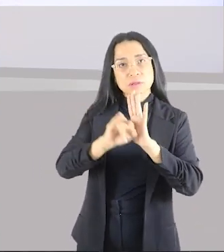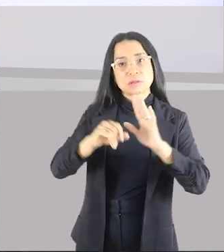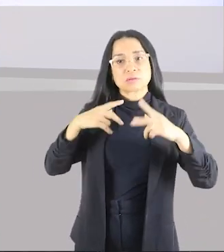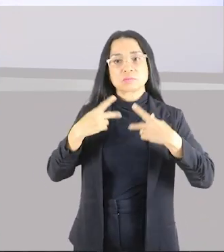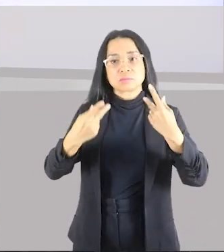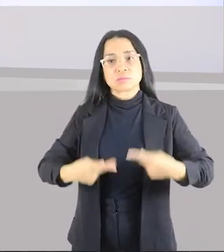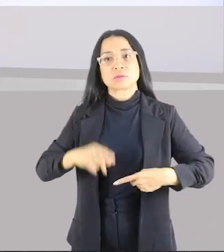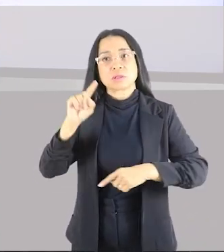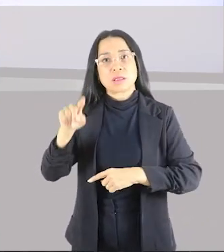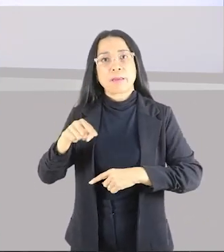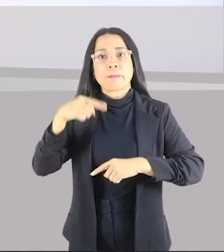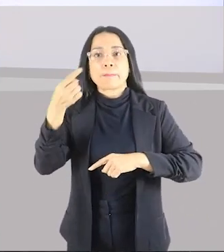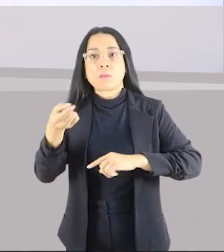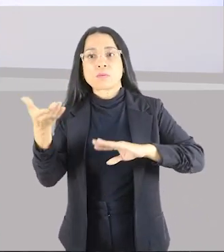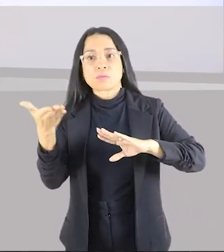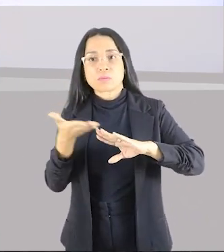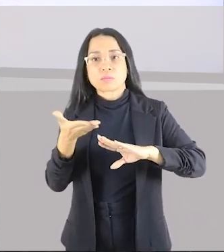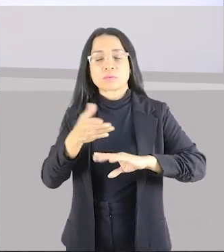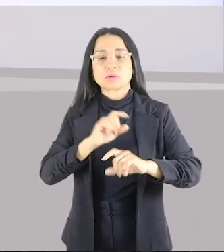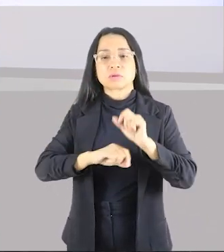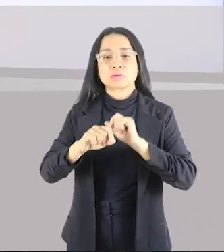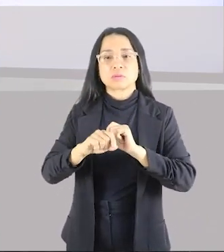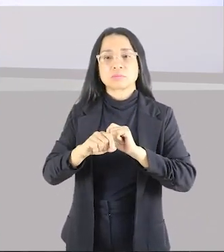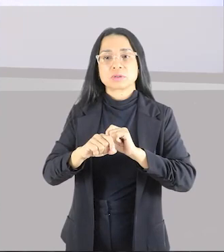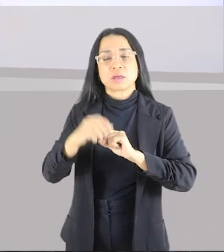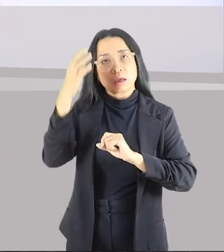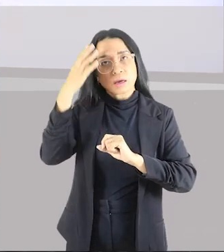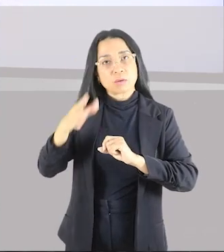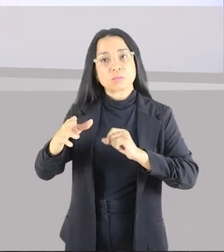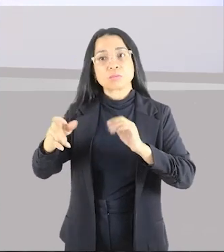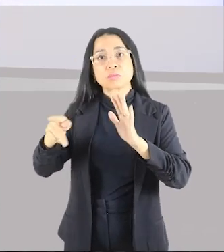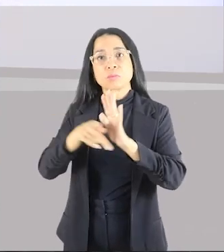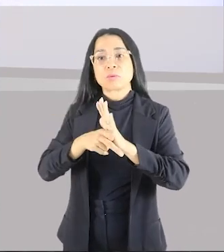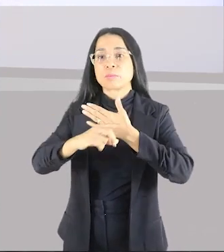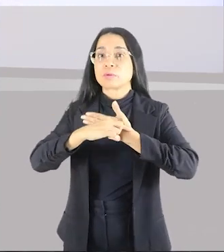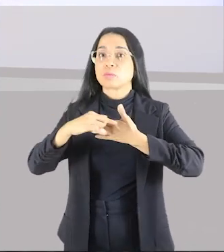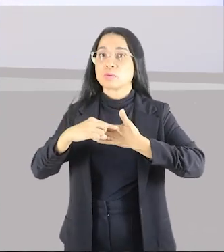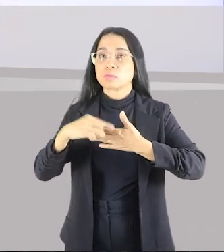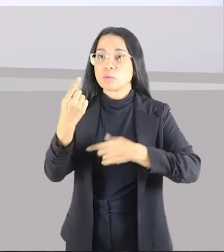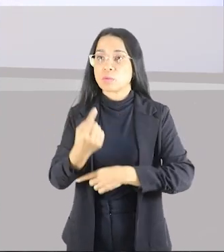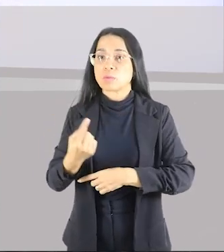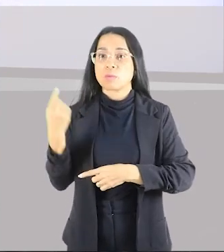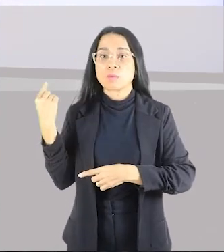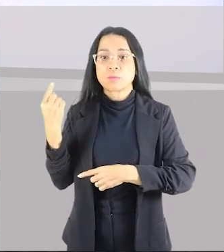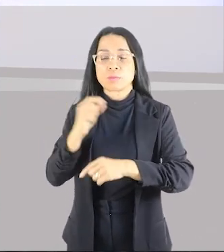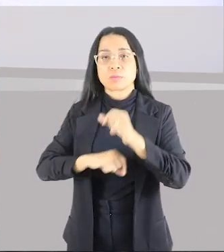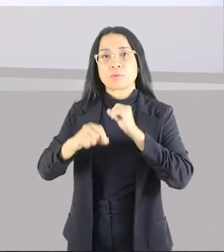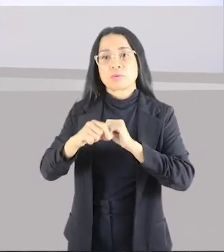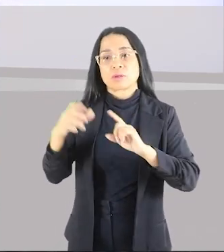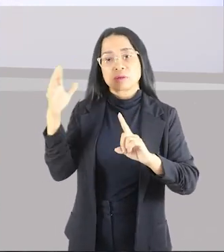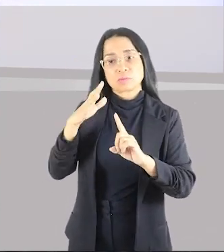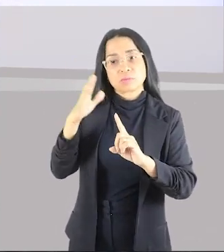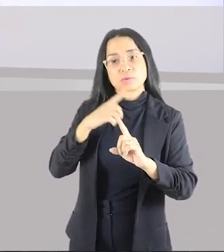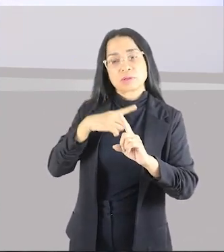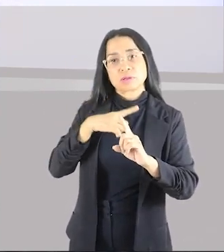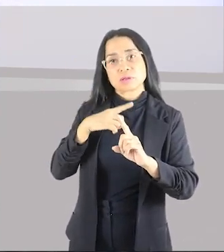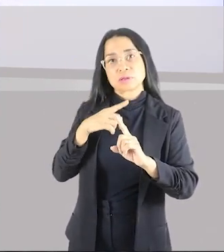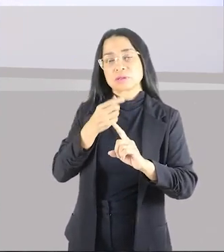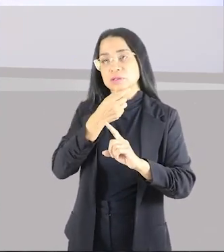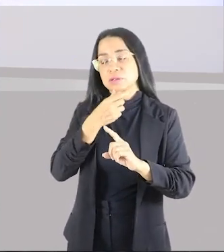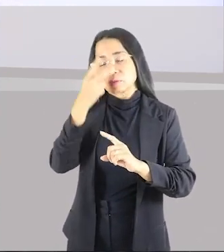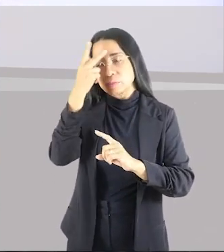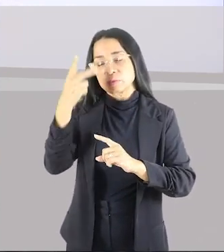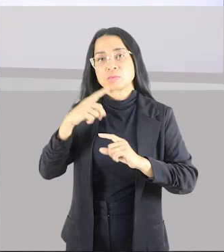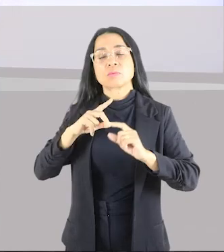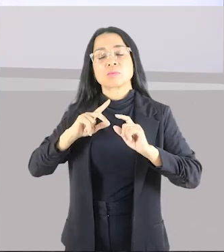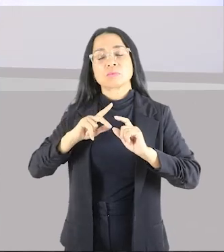interessante porque a cultura para Stuart Hall é dividida em 3 partes. As influências que esse homem tem com a